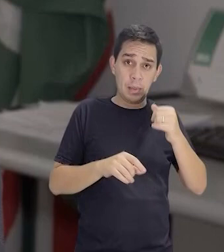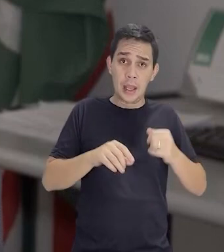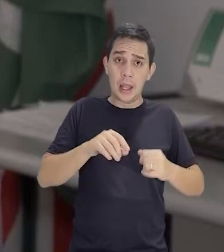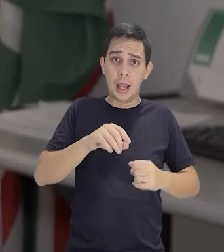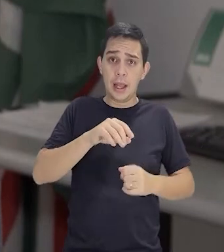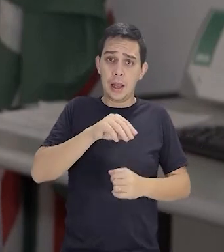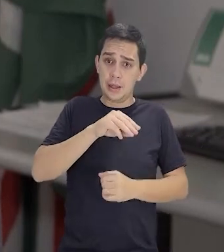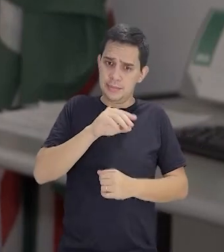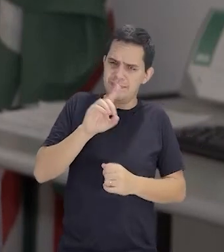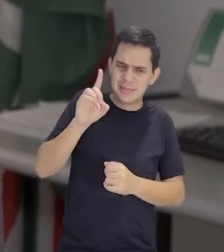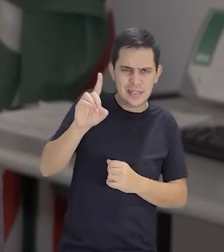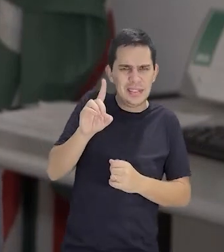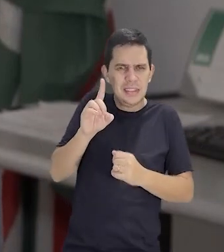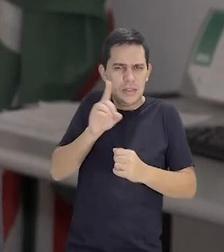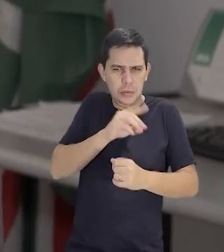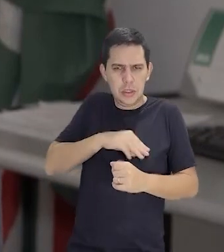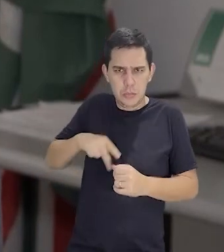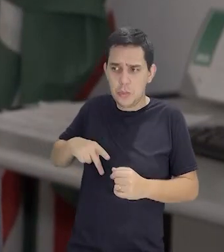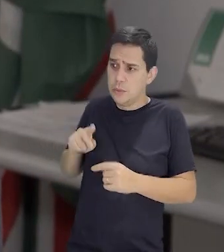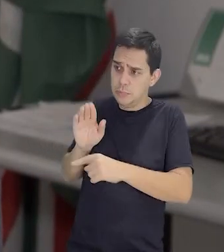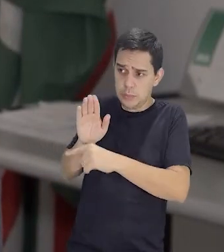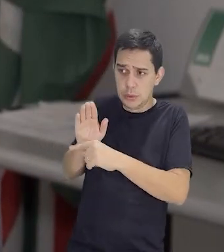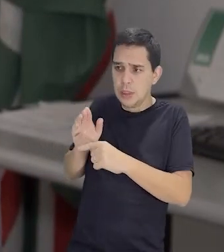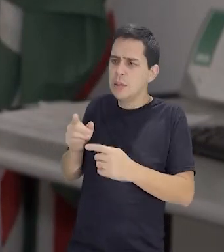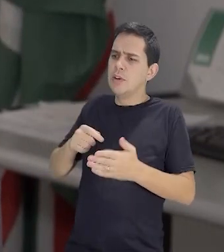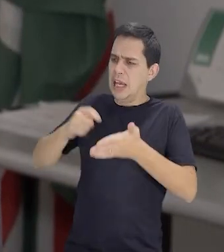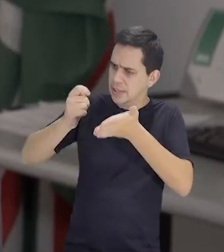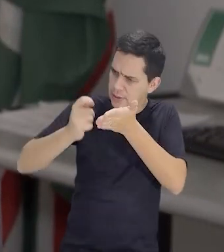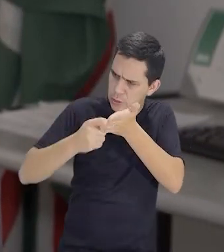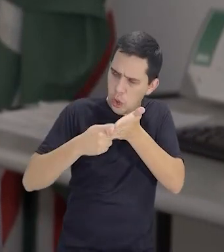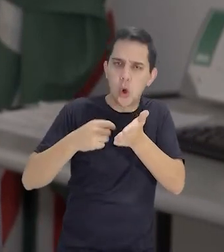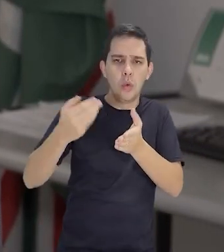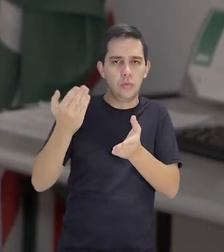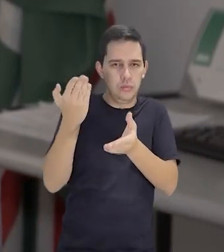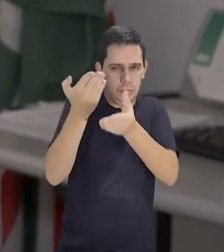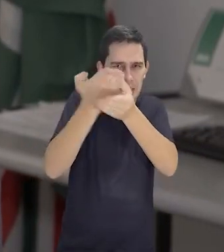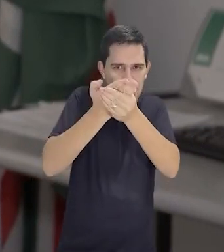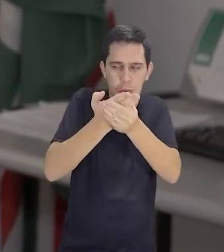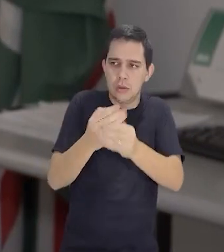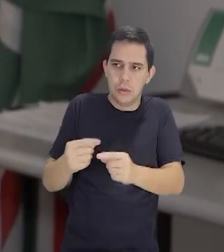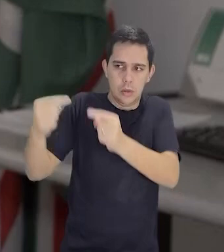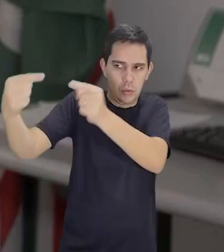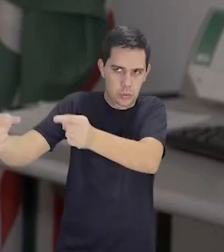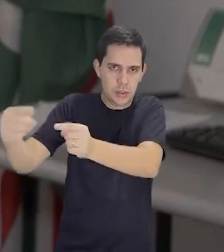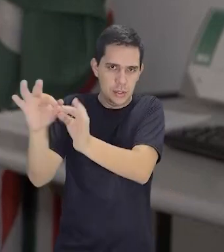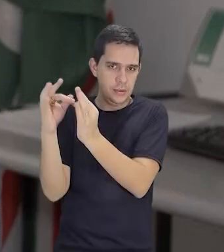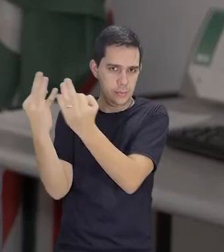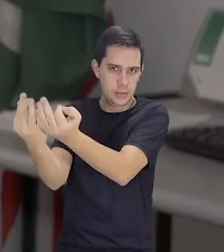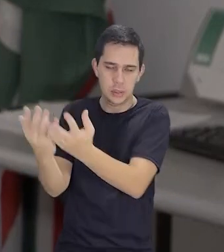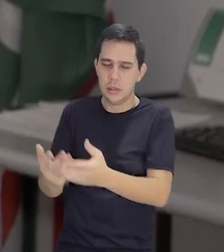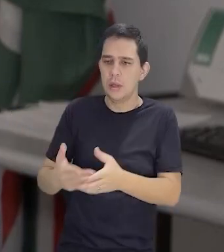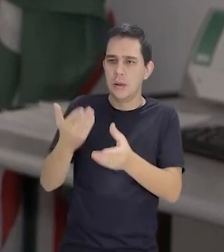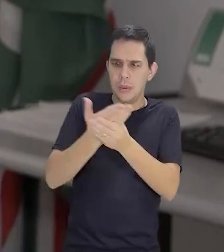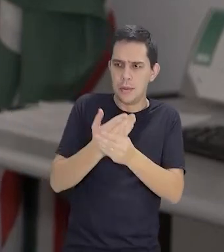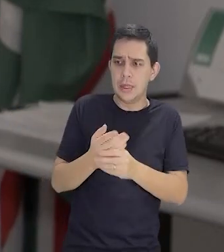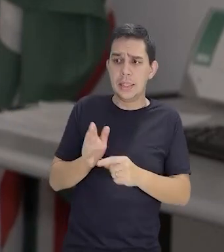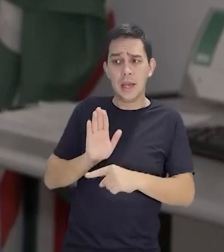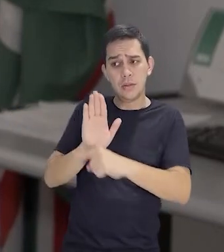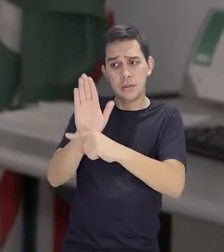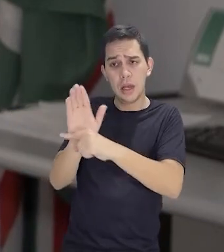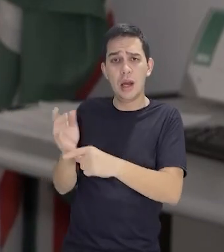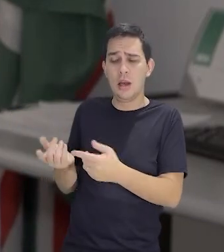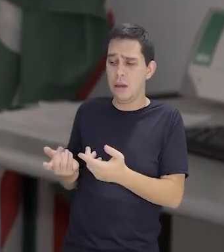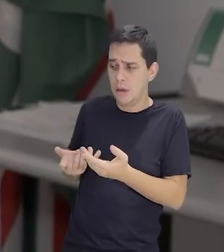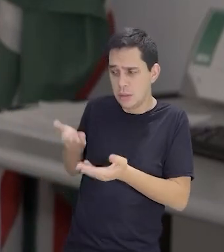da ação civil pública, assinou junto com um membro do Ministério Público a ação civil pública, e busca-se basicamente a reparação